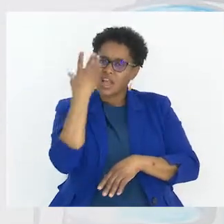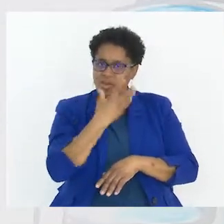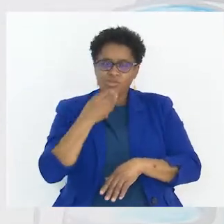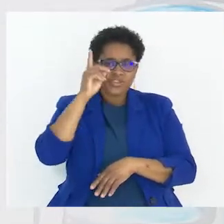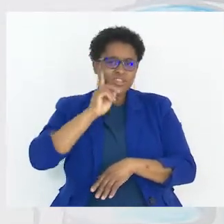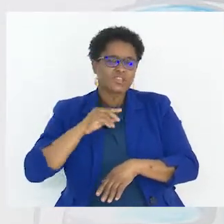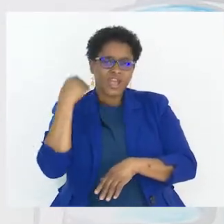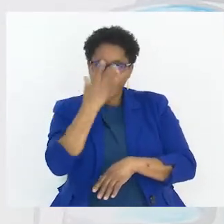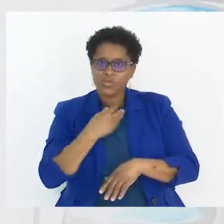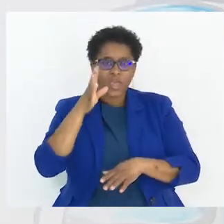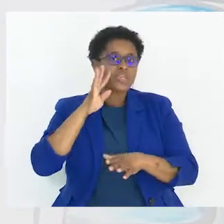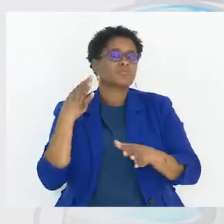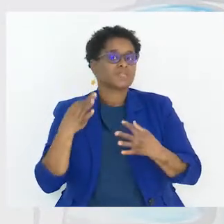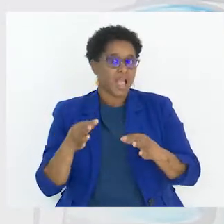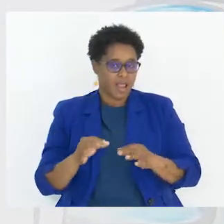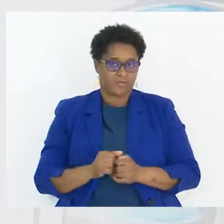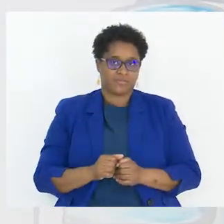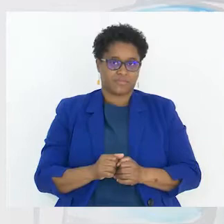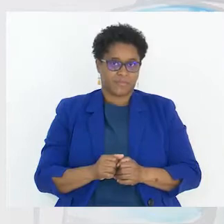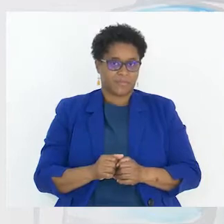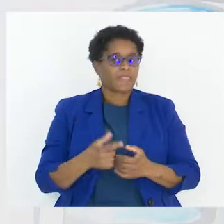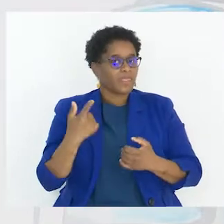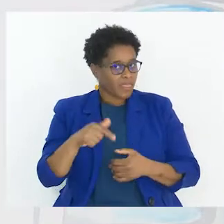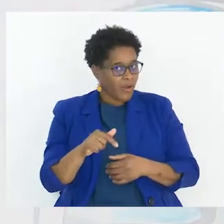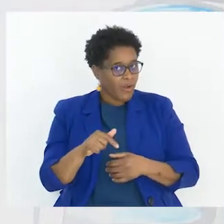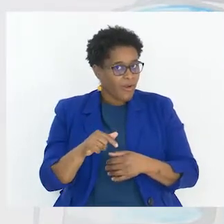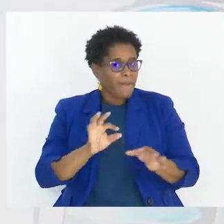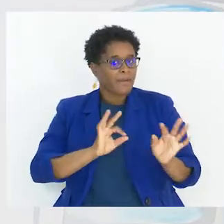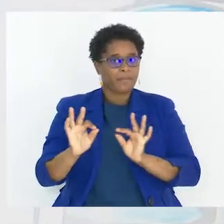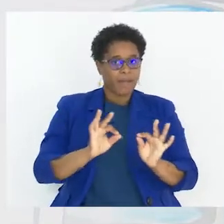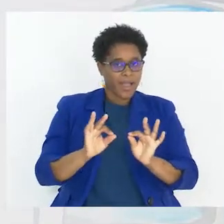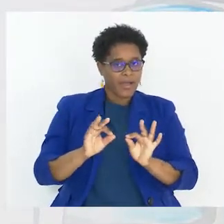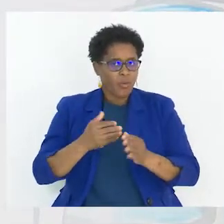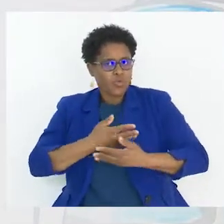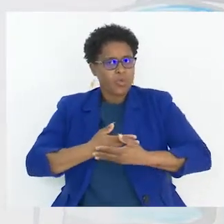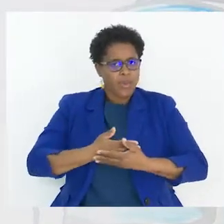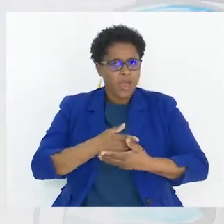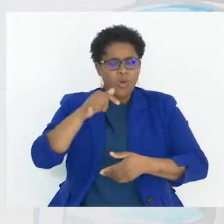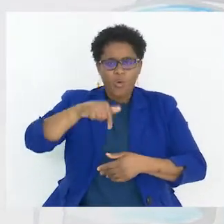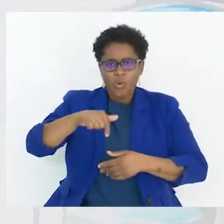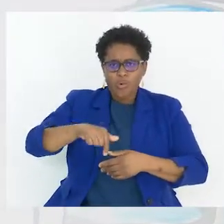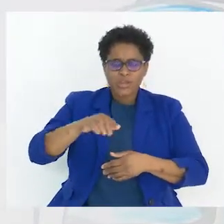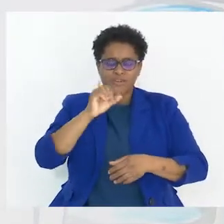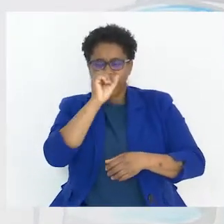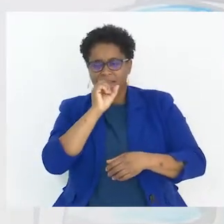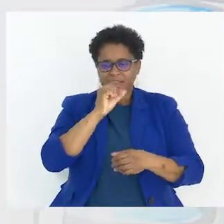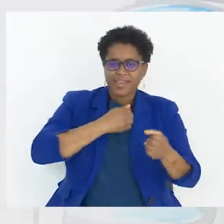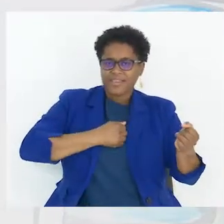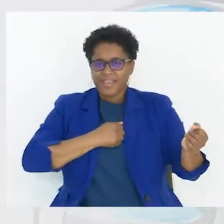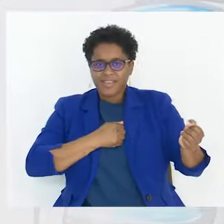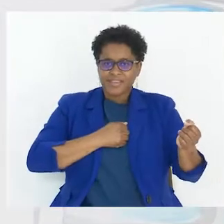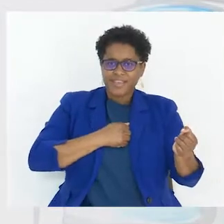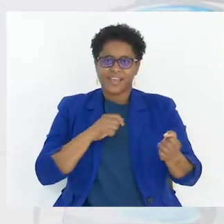em especial. Então preparem-se, porque os bonecos hoje vão cantar, vão dançar.